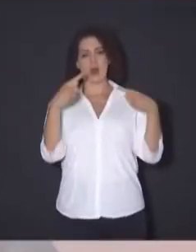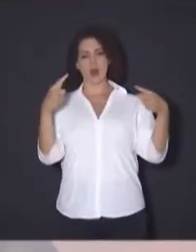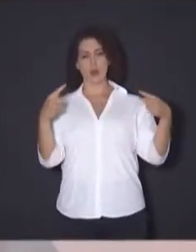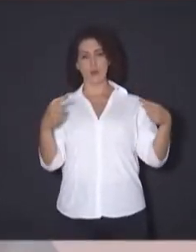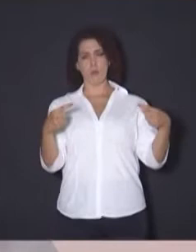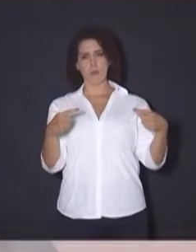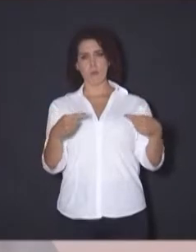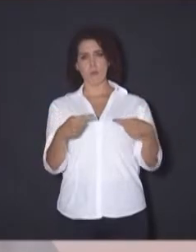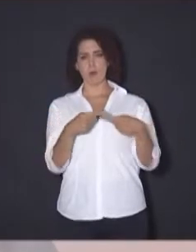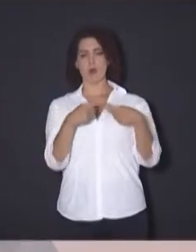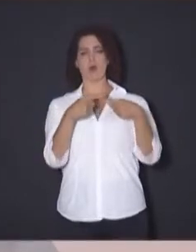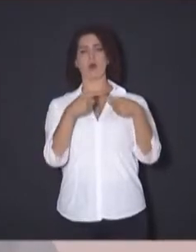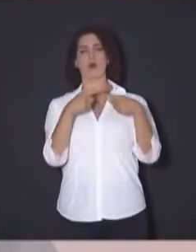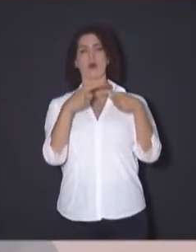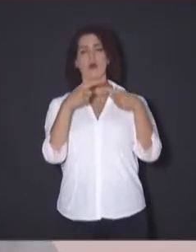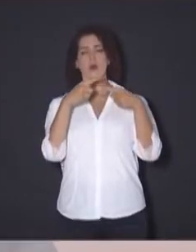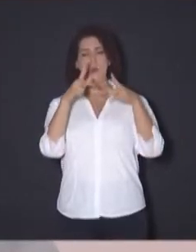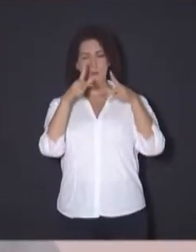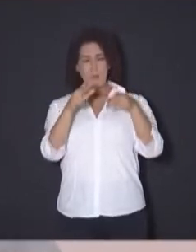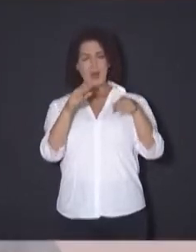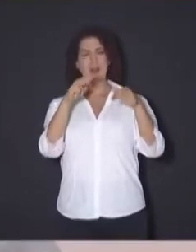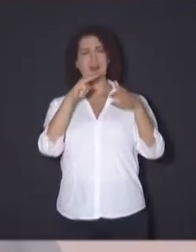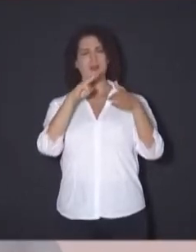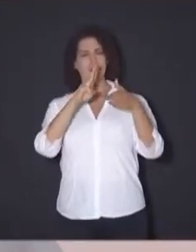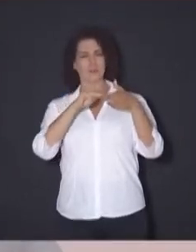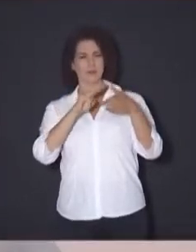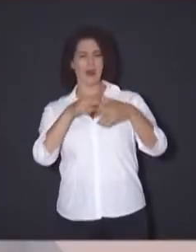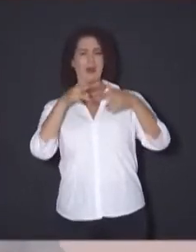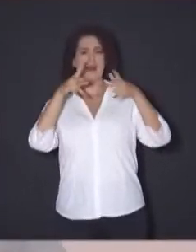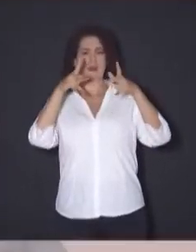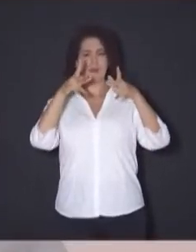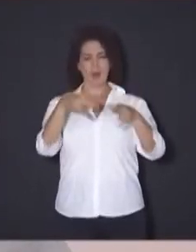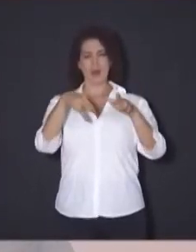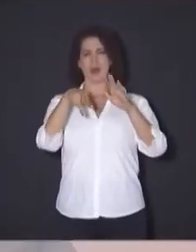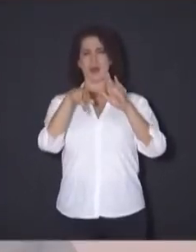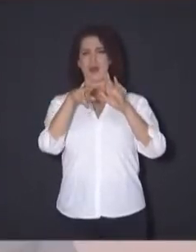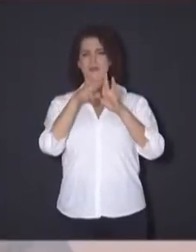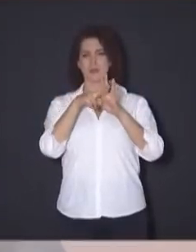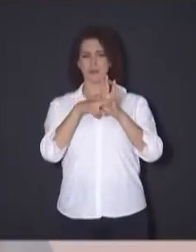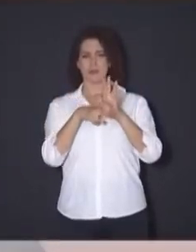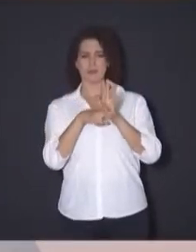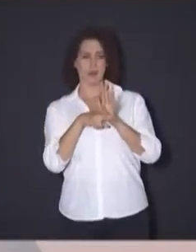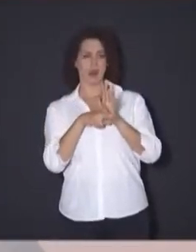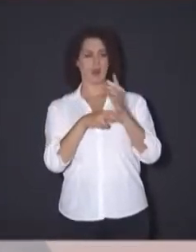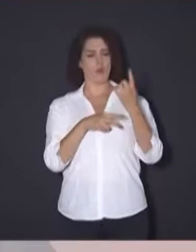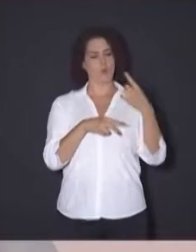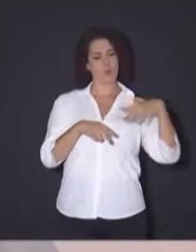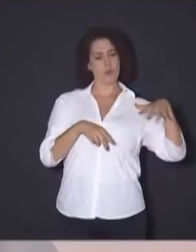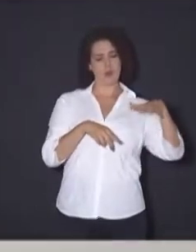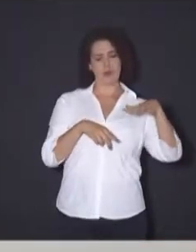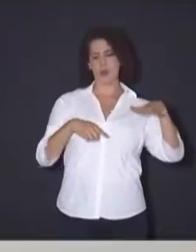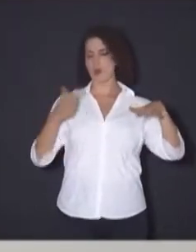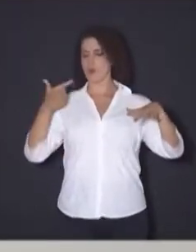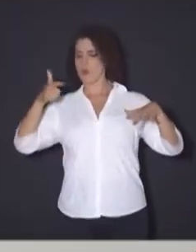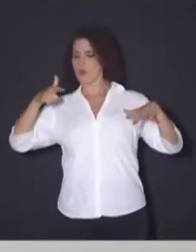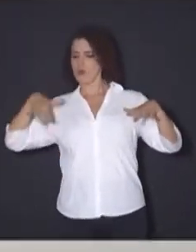métodos com os mesmos princípios mesmo diretrizes de um território para o outro